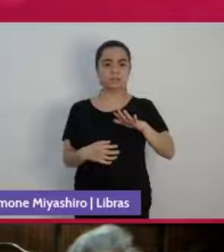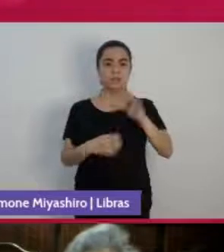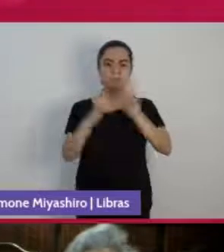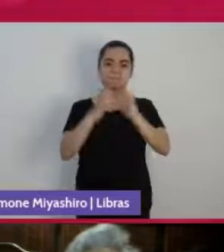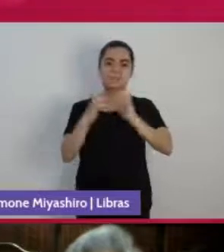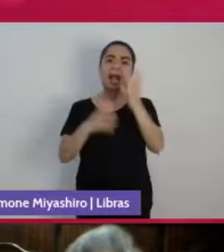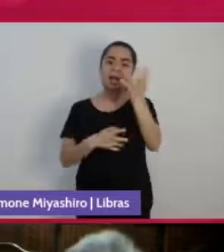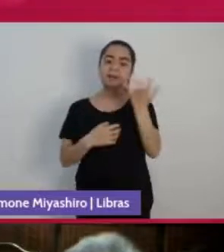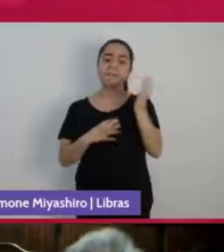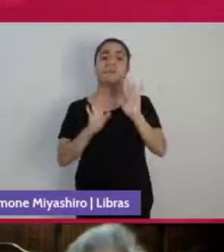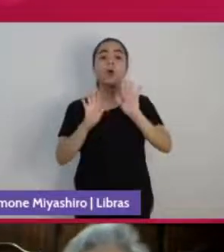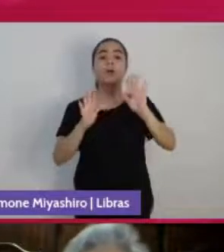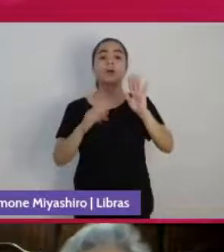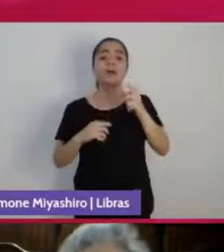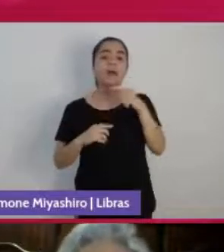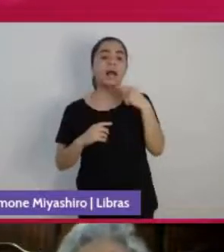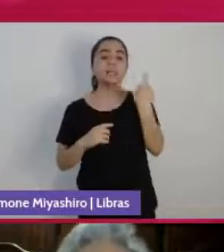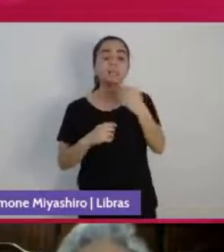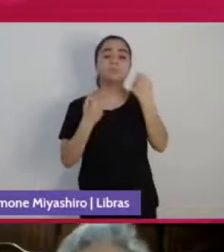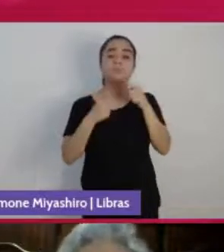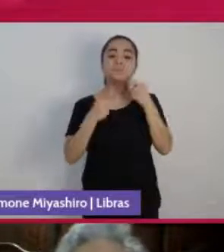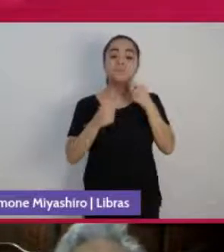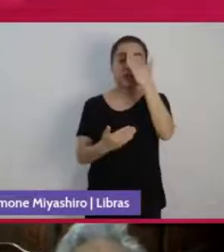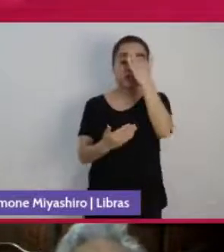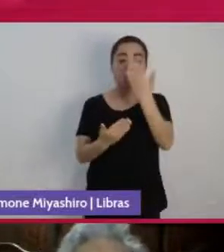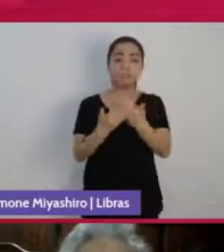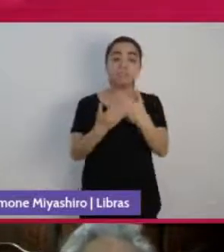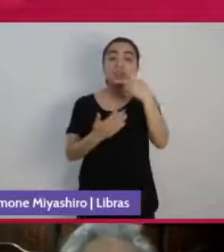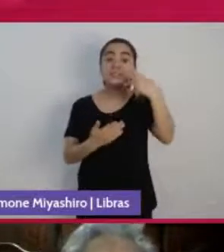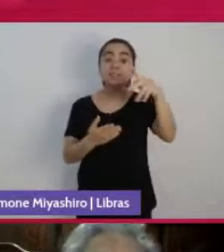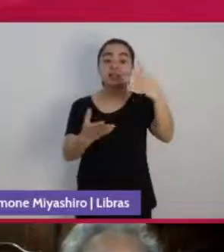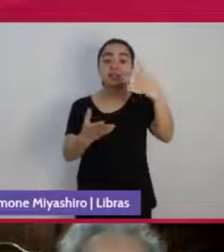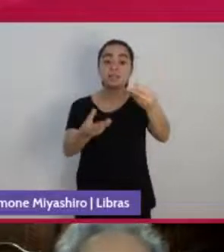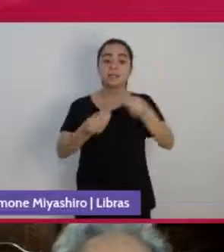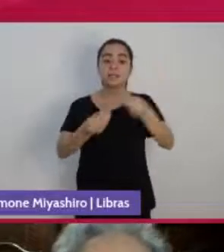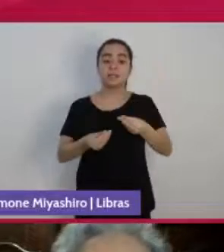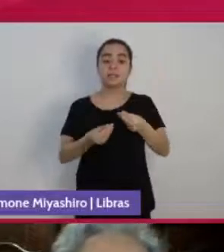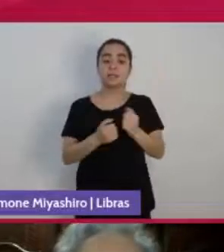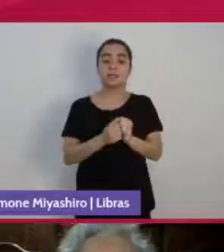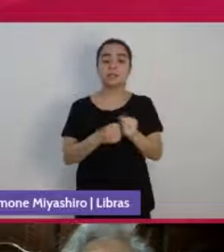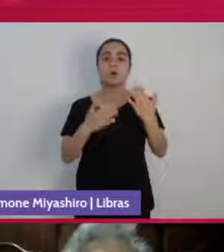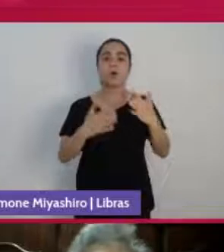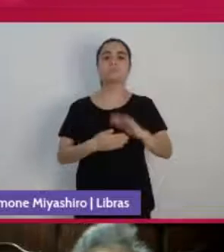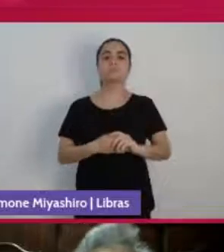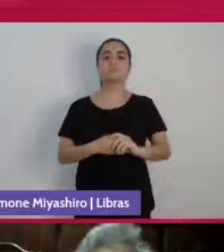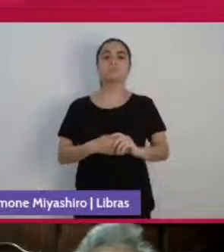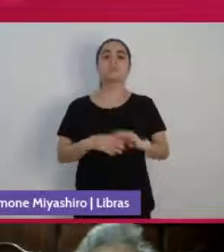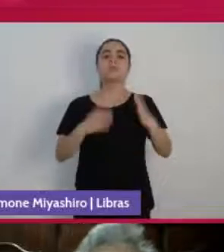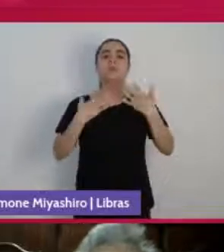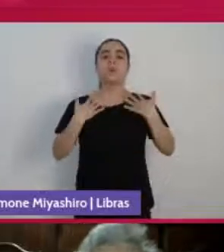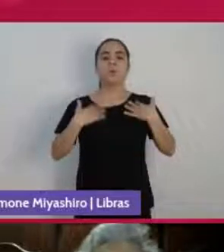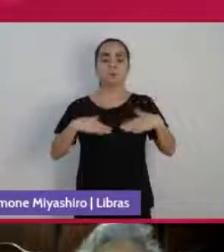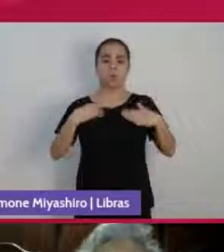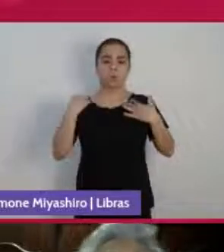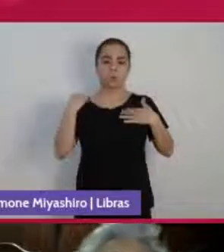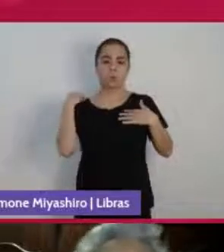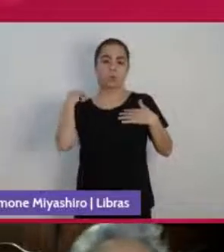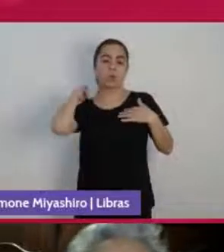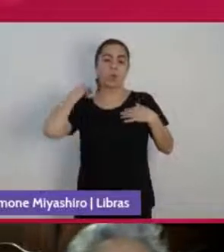a gente tem que ganhar a confiança dela. Como? Demonstrar amabilidade,